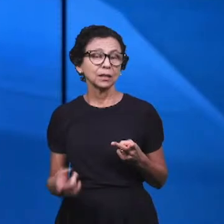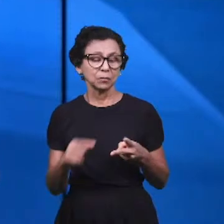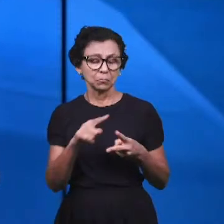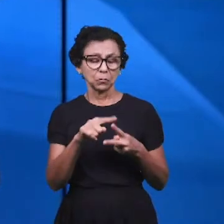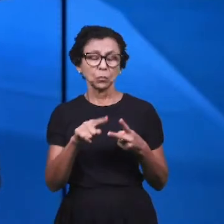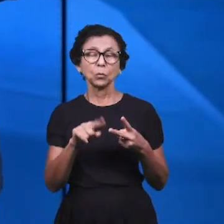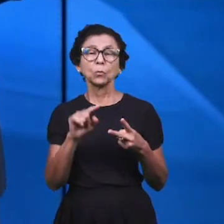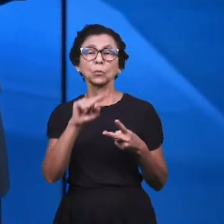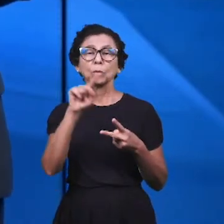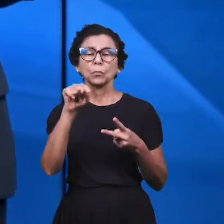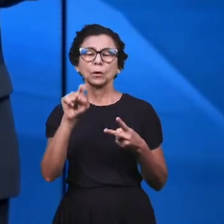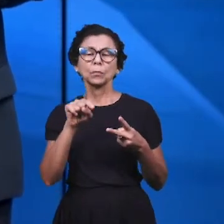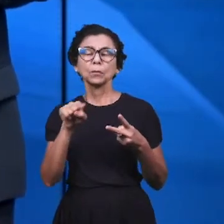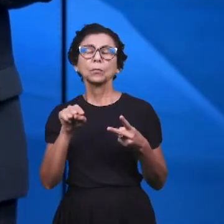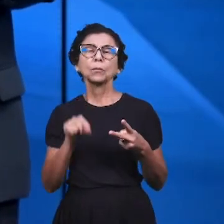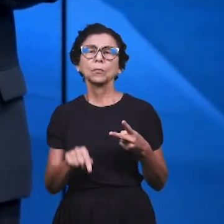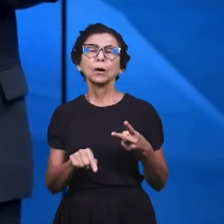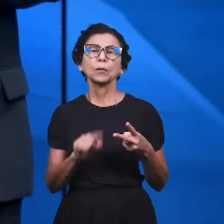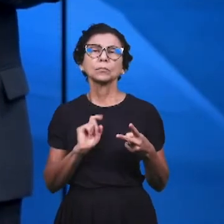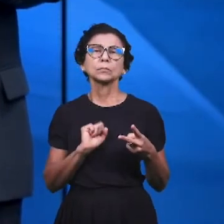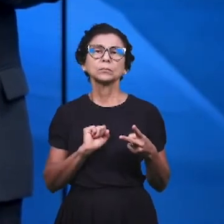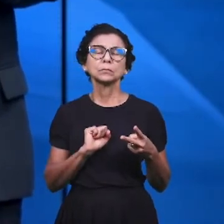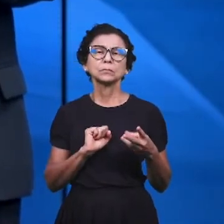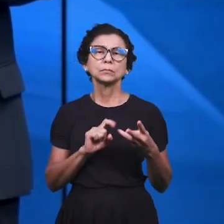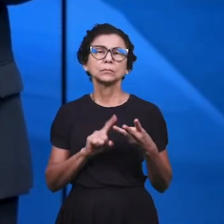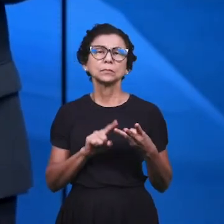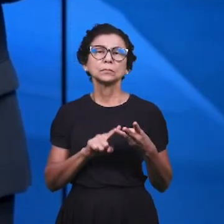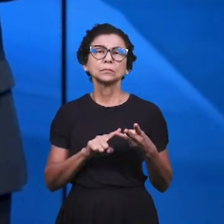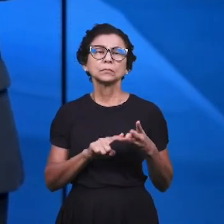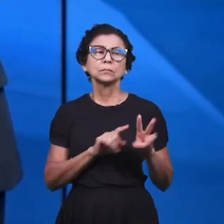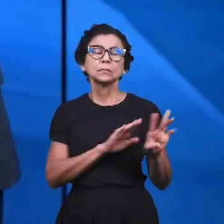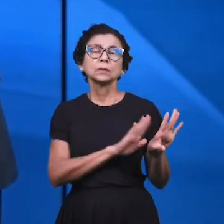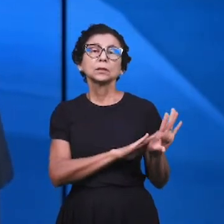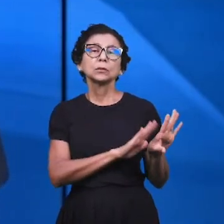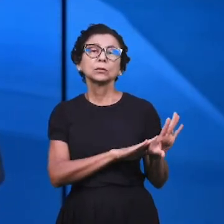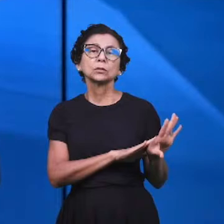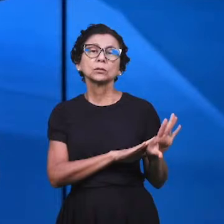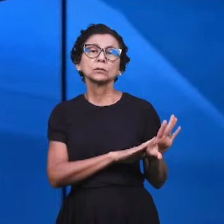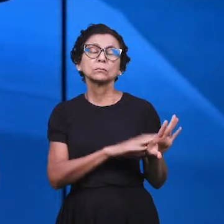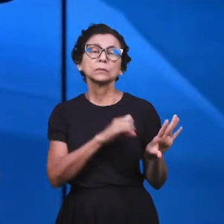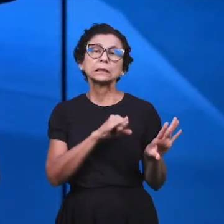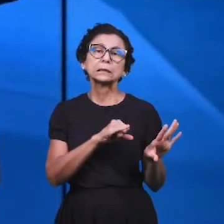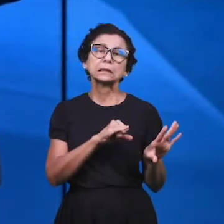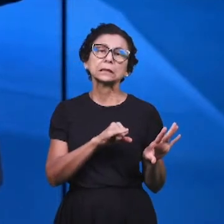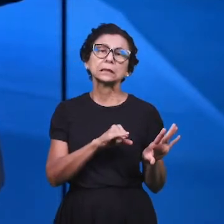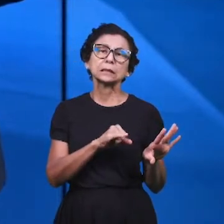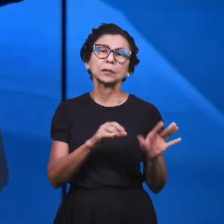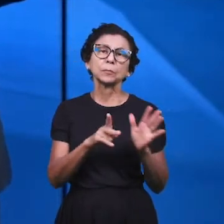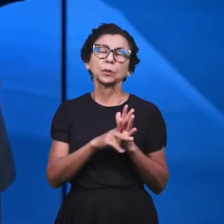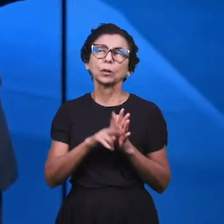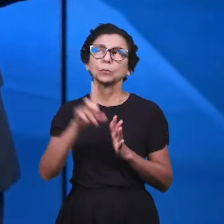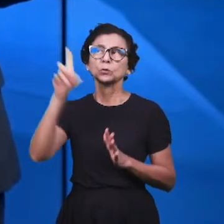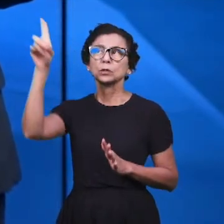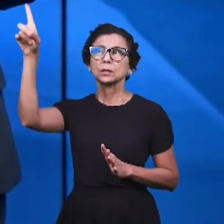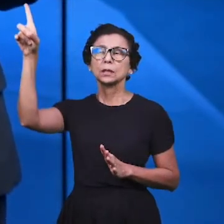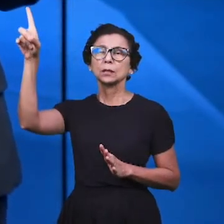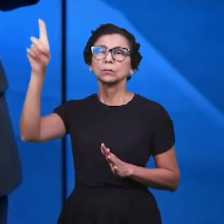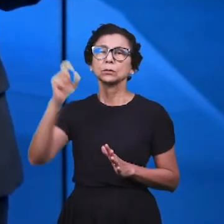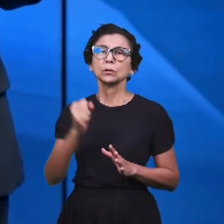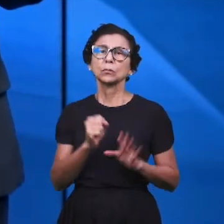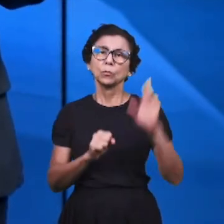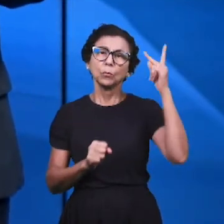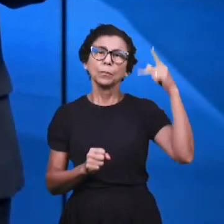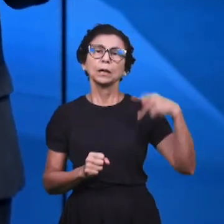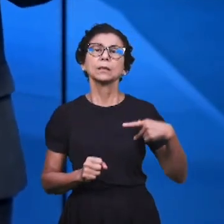da filosofia, da teologia e da ideologia quanto à verdade, se ela é absoluta ou se ela é